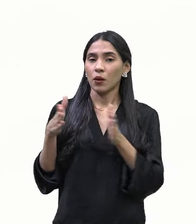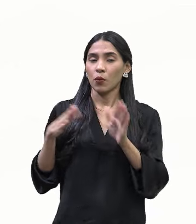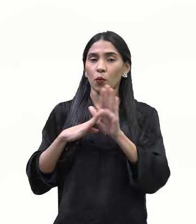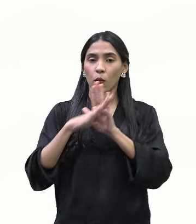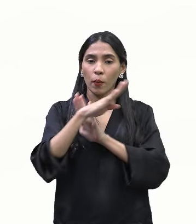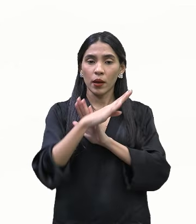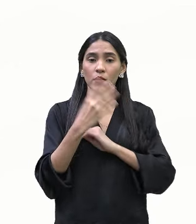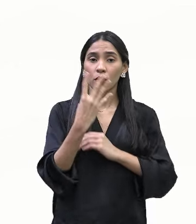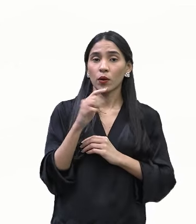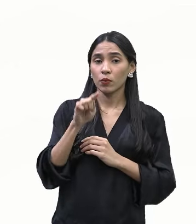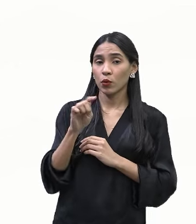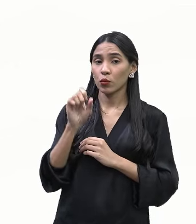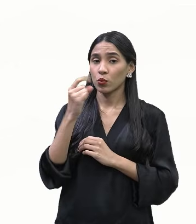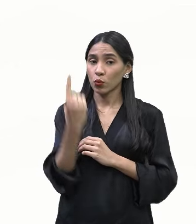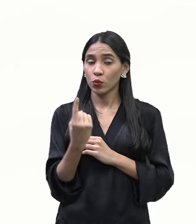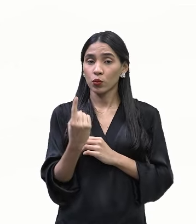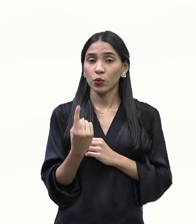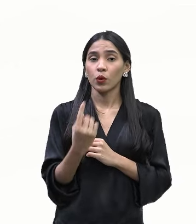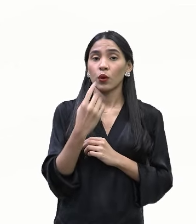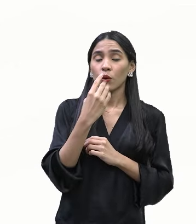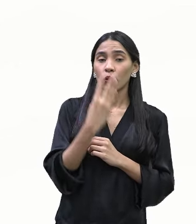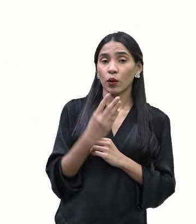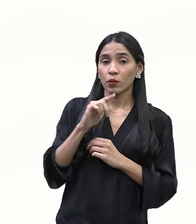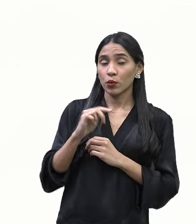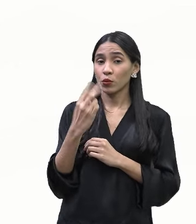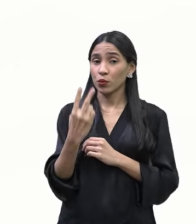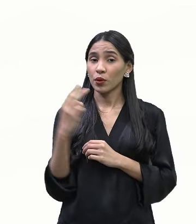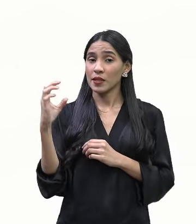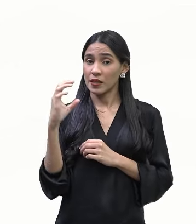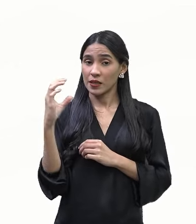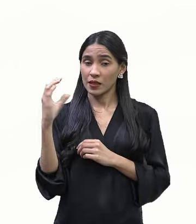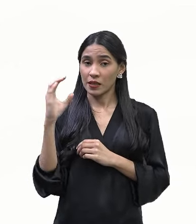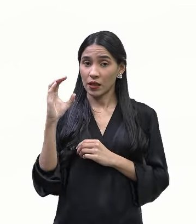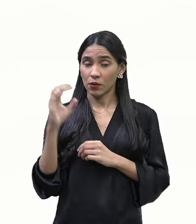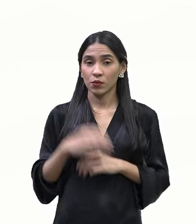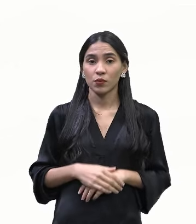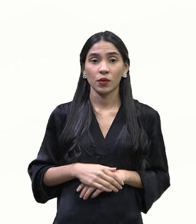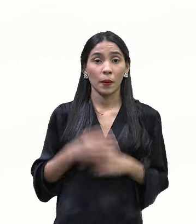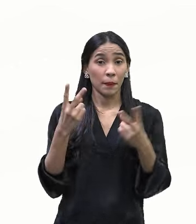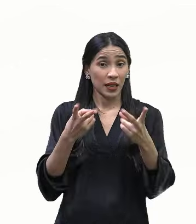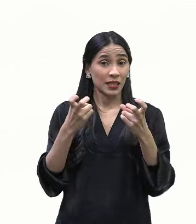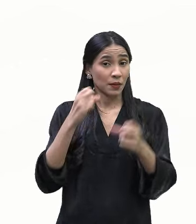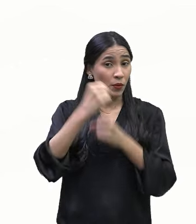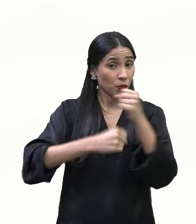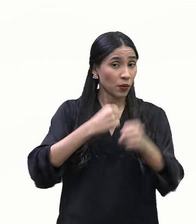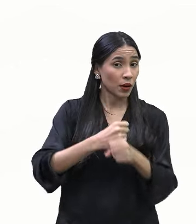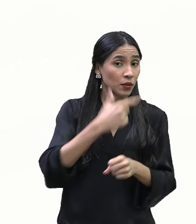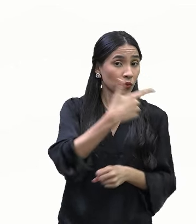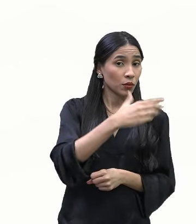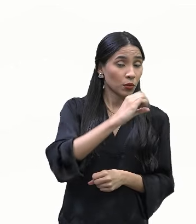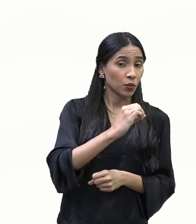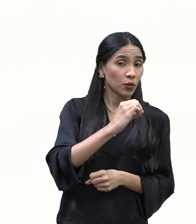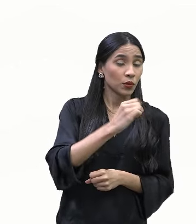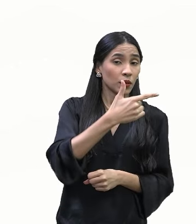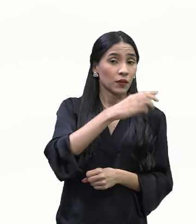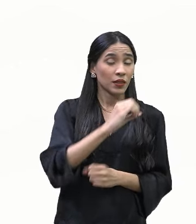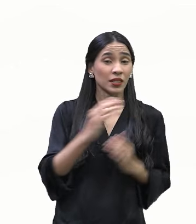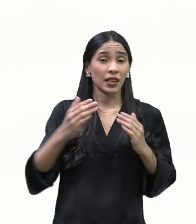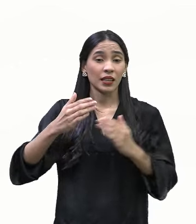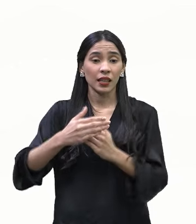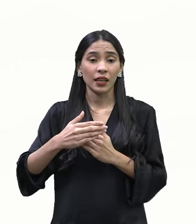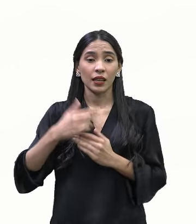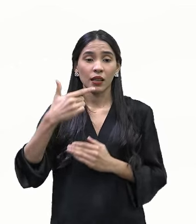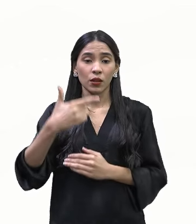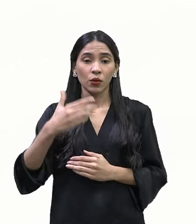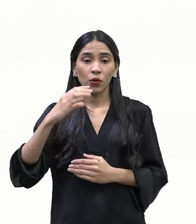4,1, 4,8 graus Celsius. Note que a gente está falando aqui de 2020 até 2100. Um